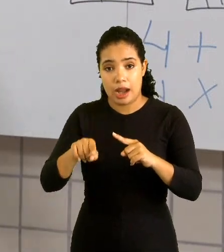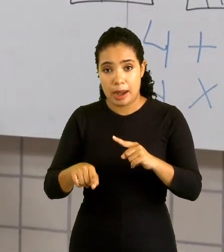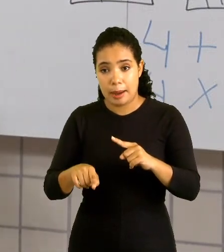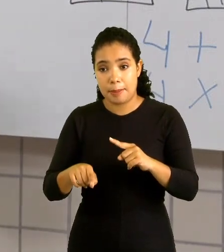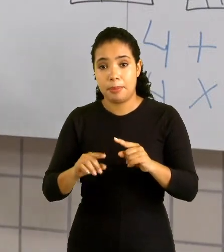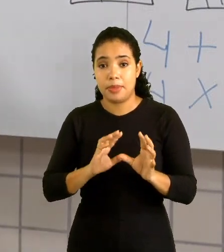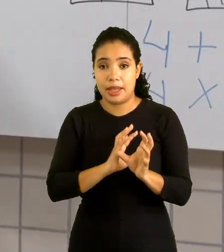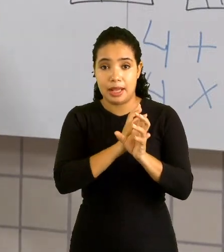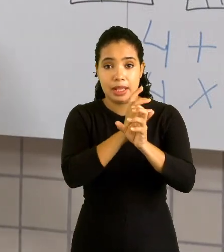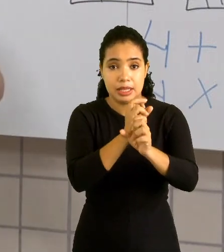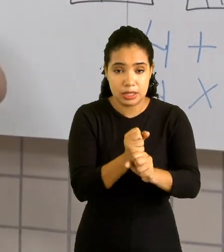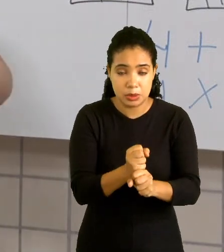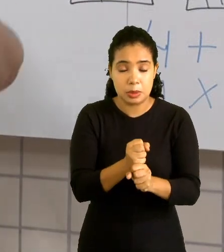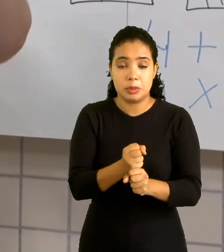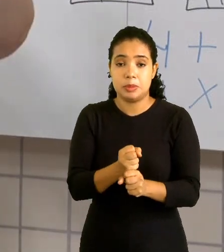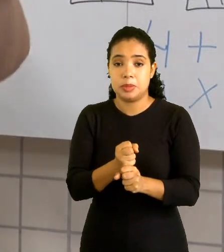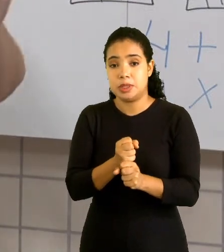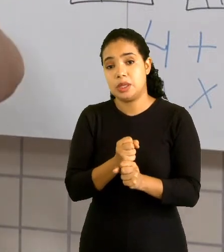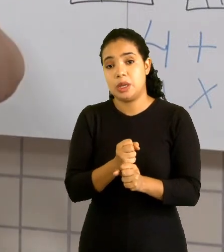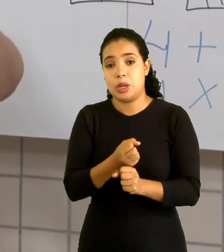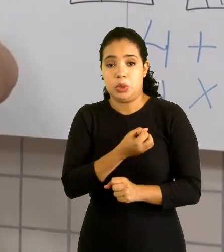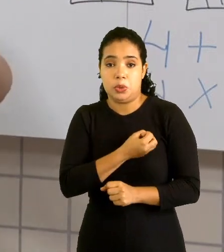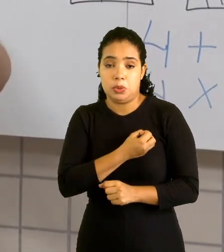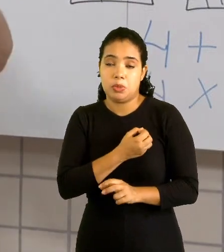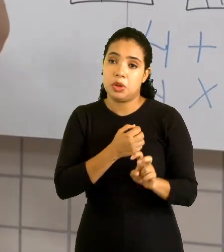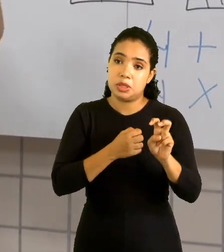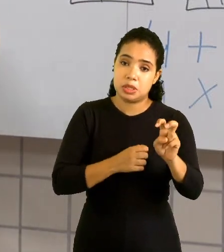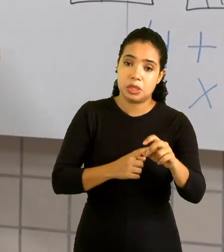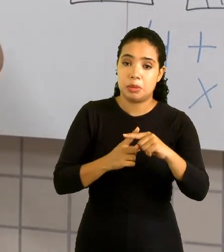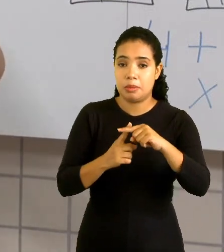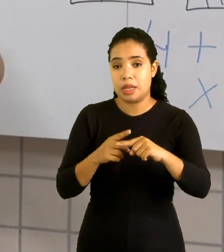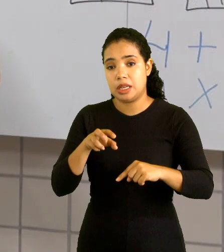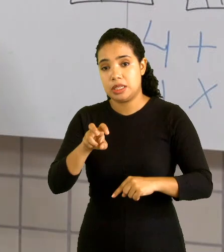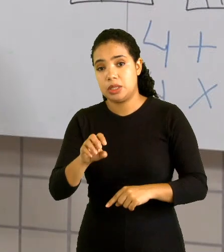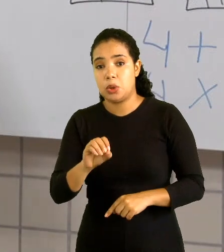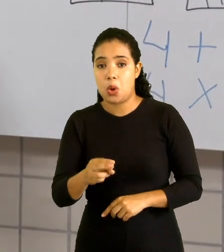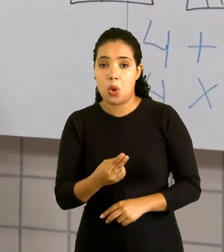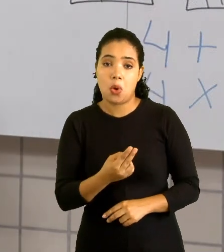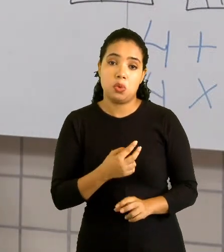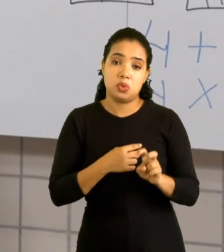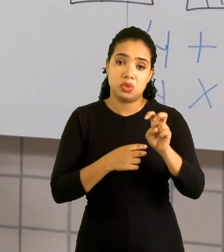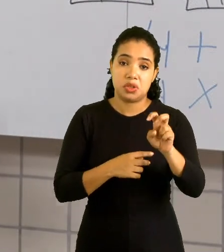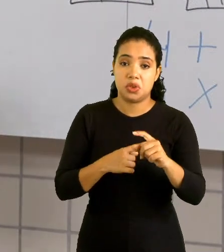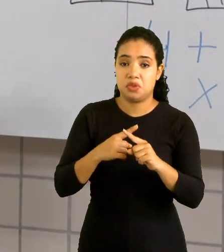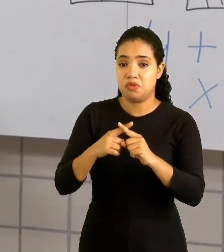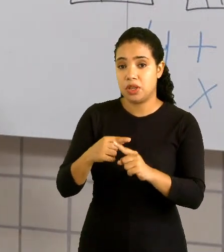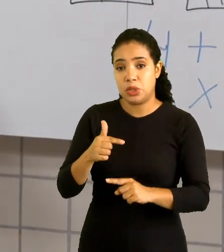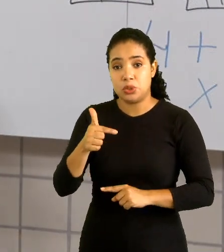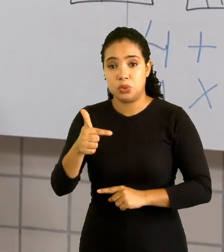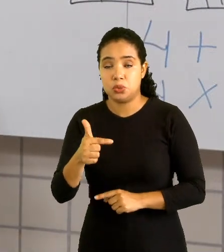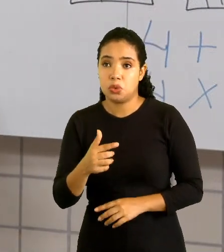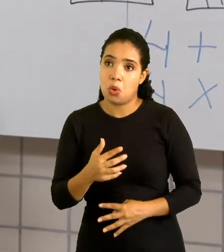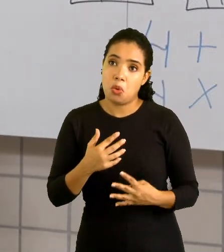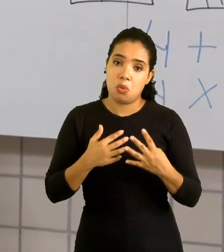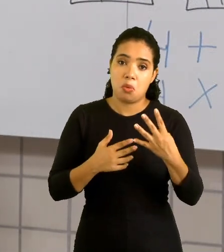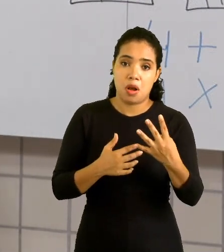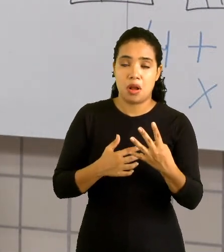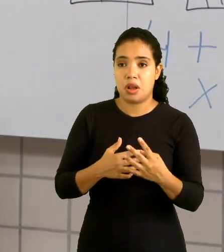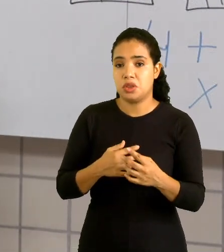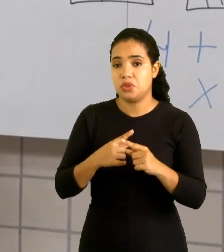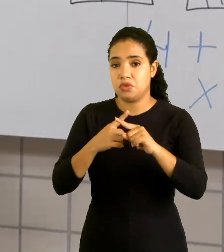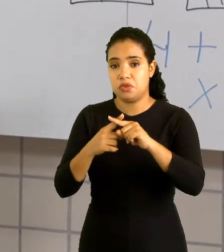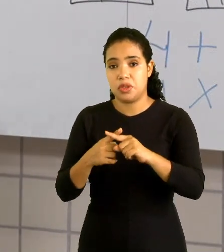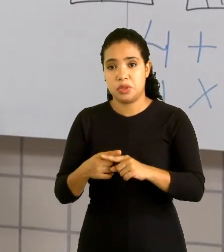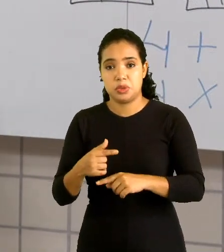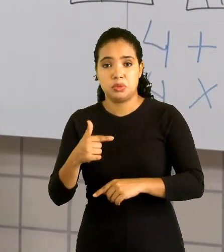a soma de números. 5 mais 5, 5 duas vezes, 4, 3 vezes, não